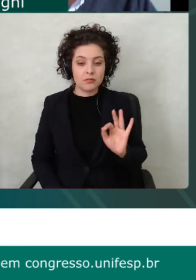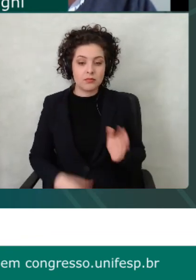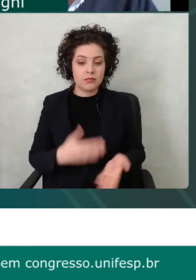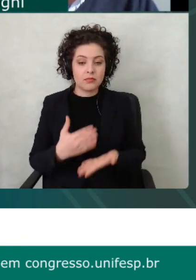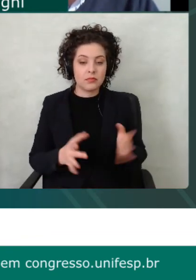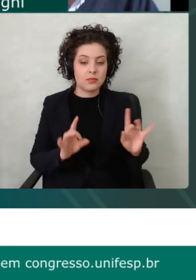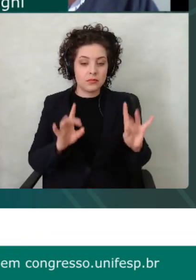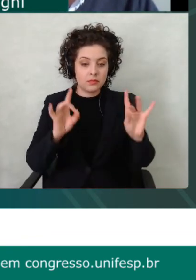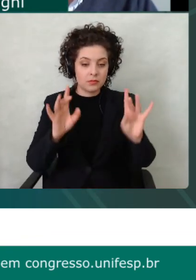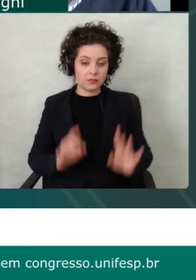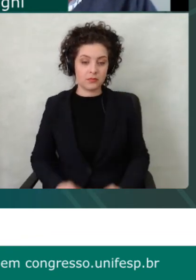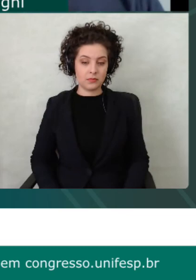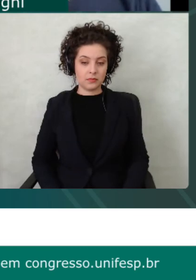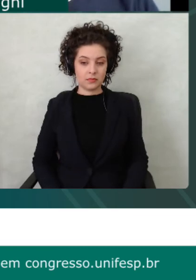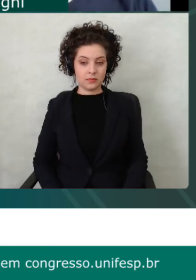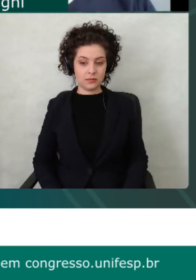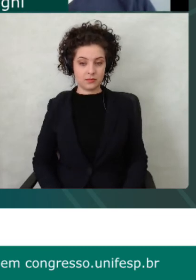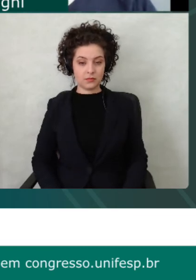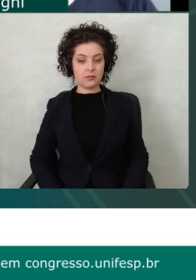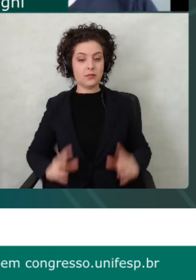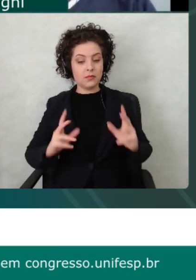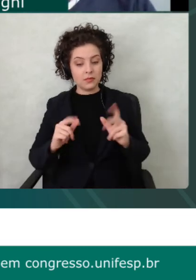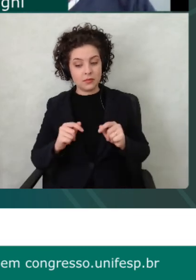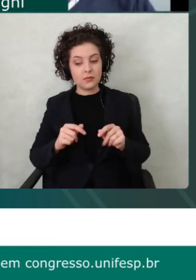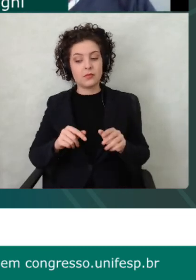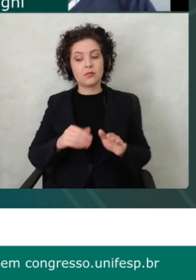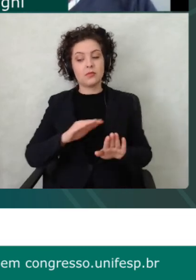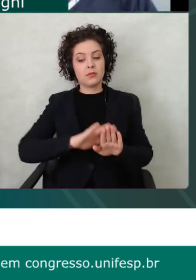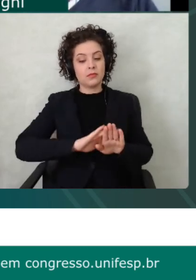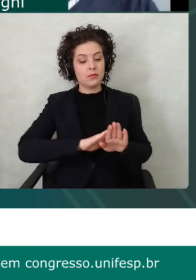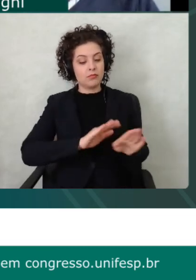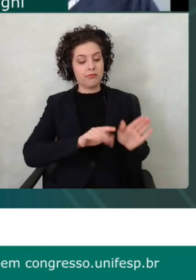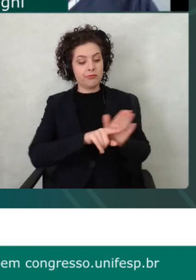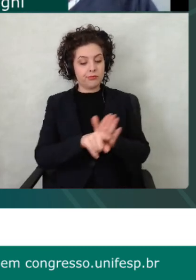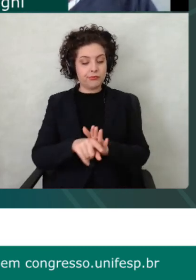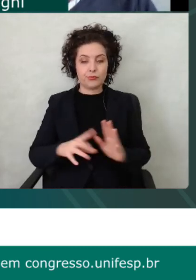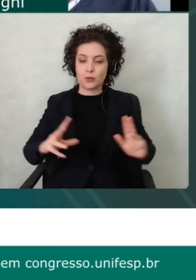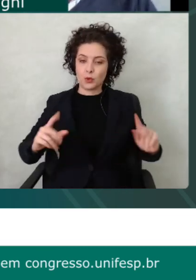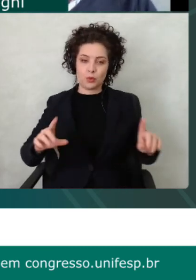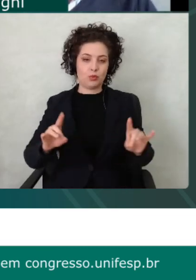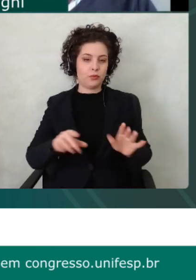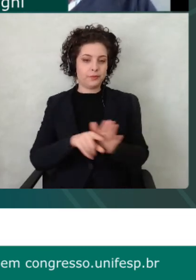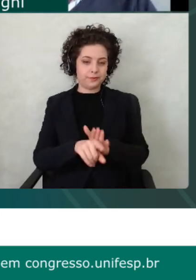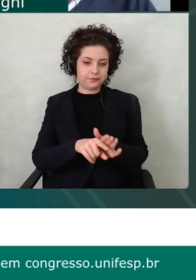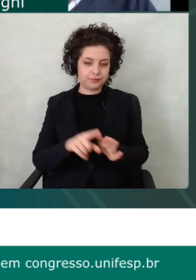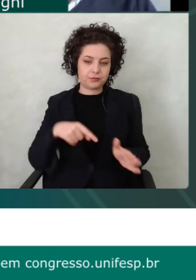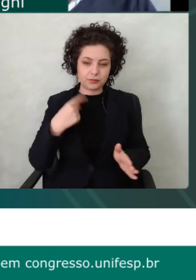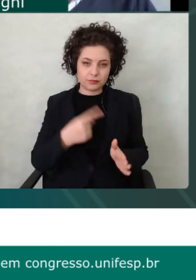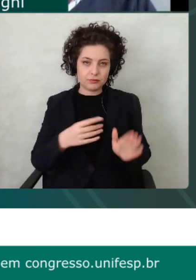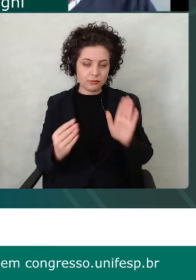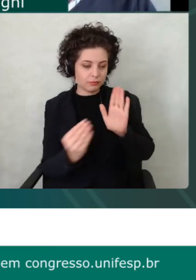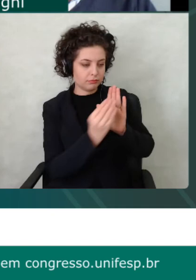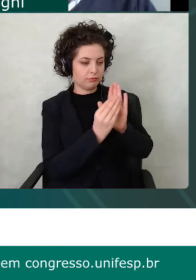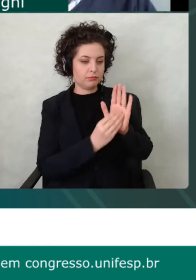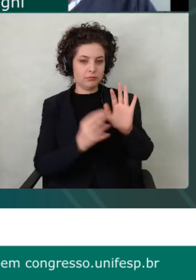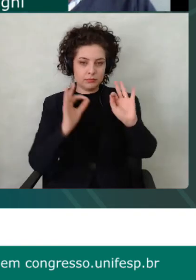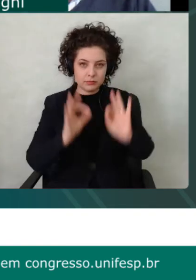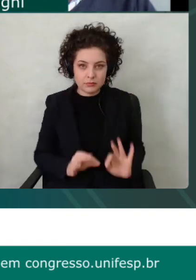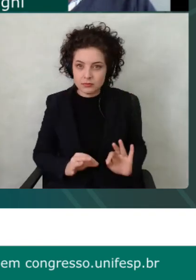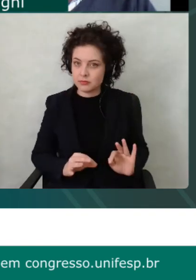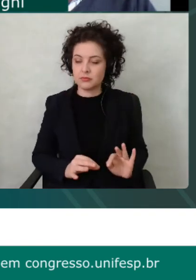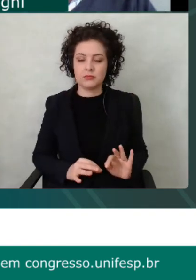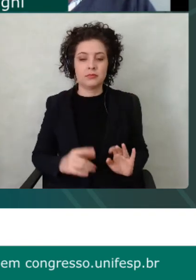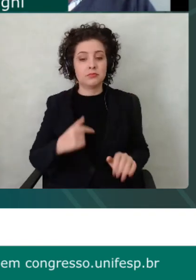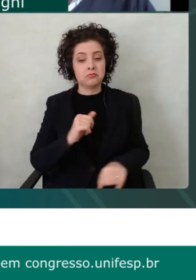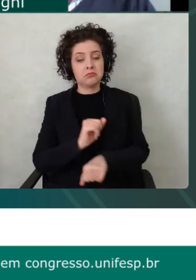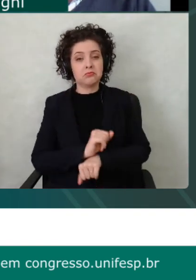Todas são motivo de pesquisa, então nós não instituímos nada de forma protocolar, a gente aguarda os estudos,